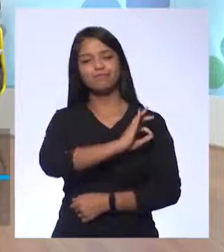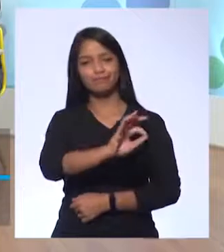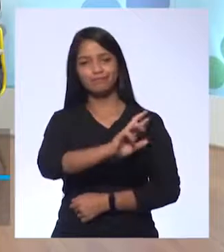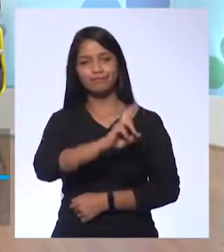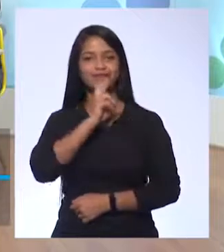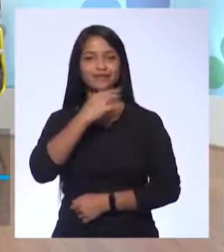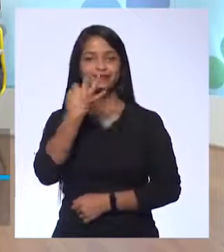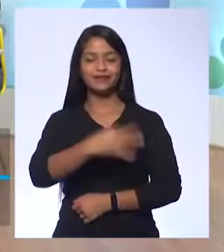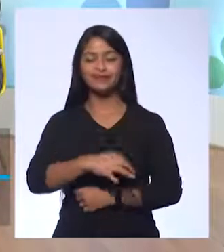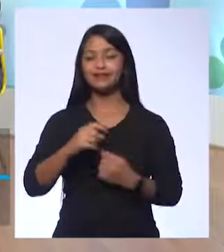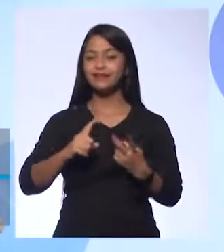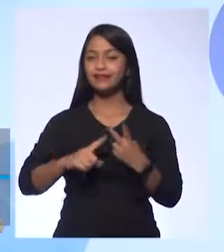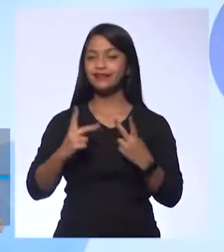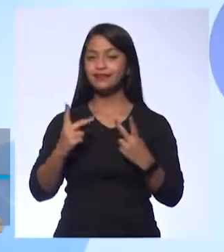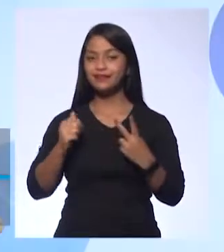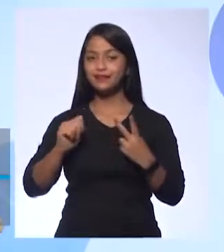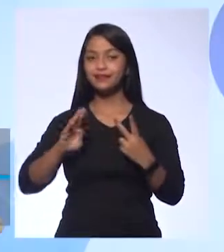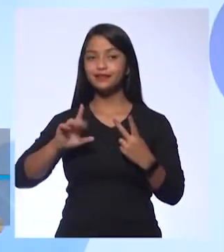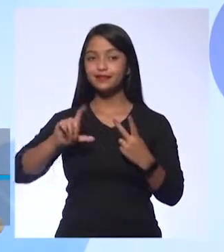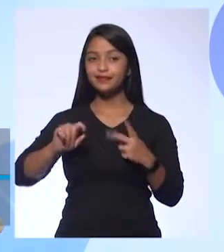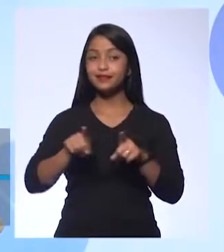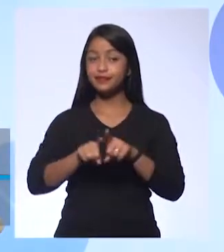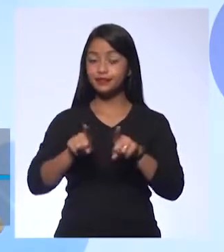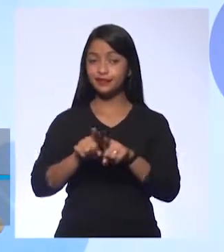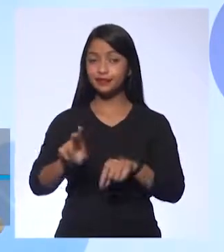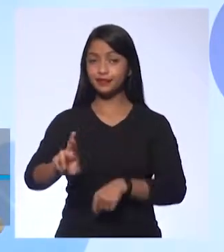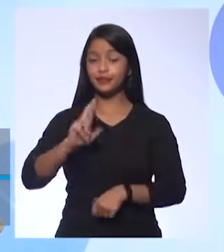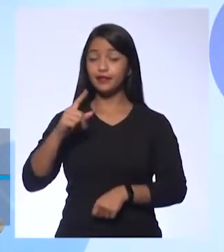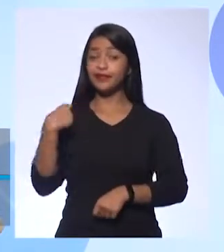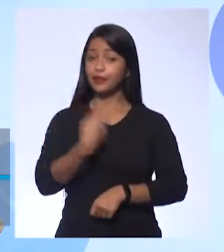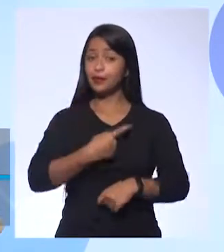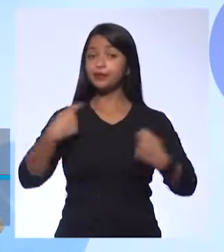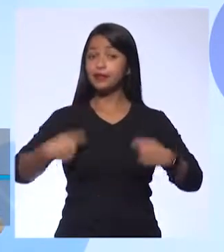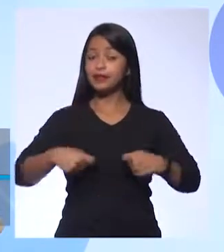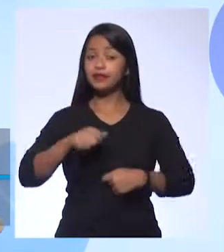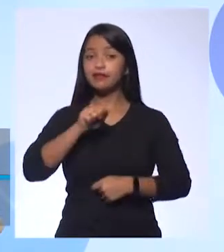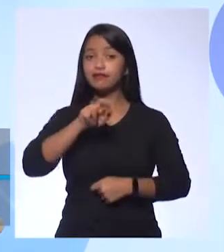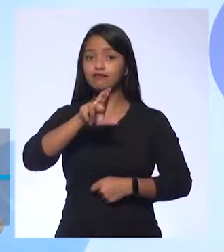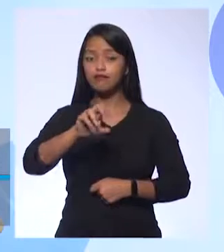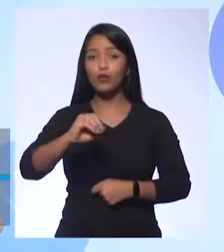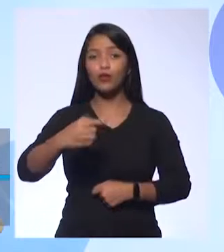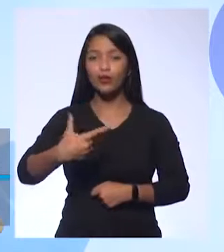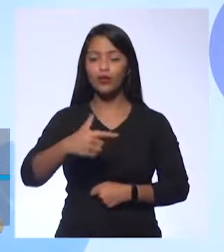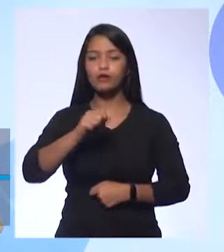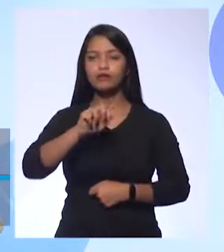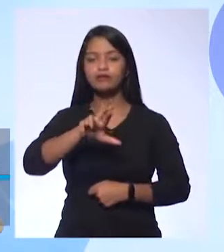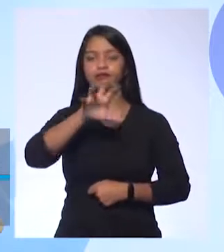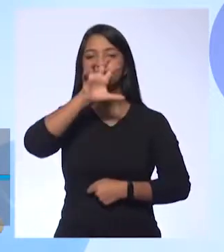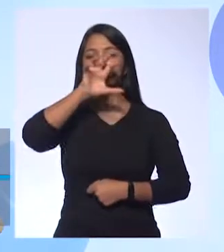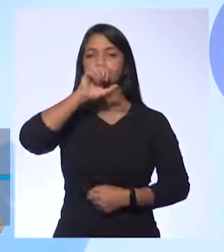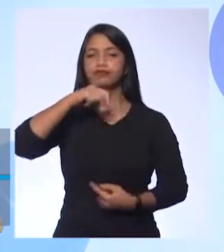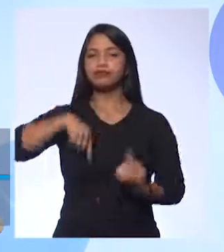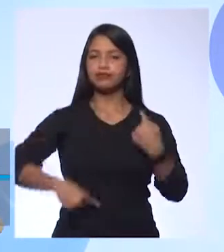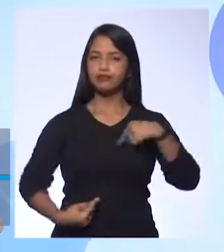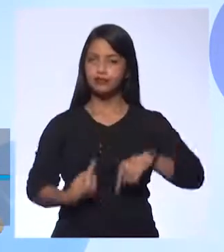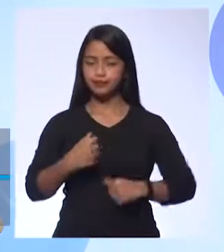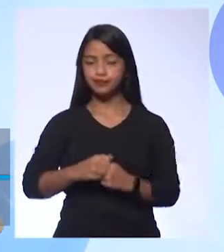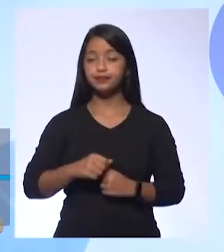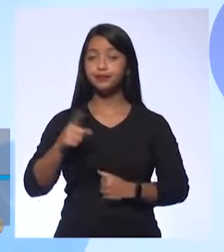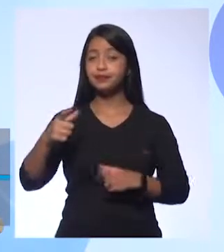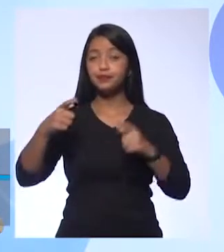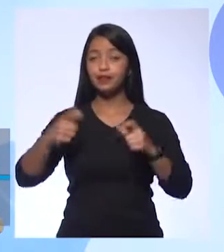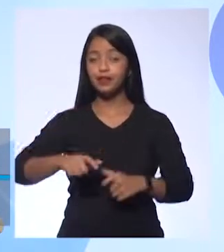aluno Pablo Dias também, precisamos de oxigênio. Ele é lá da Perfeito. escola Alice Rodrigues Mota, de